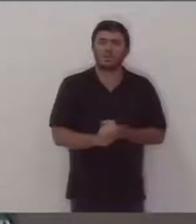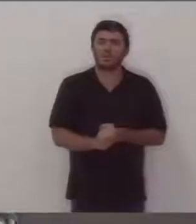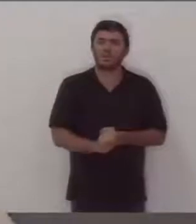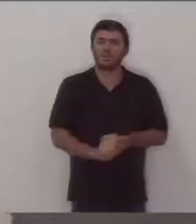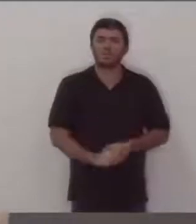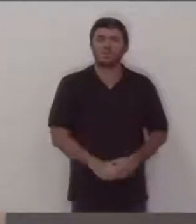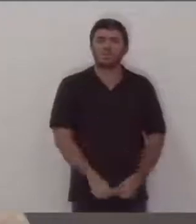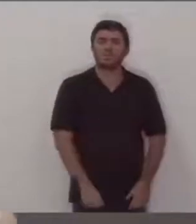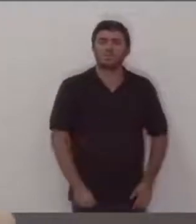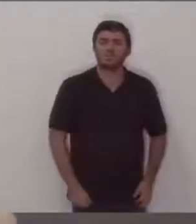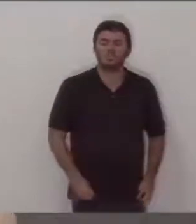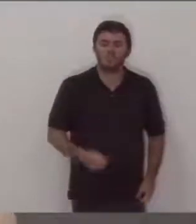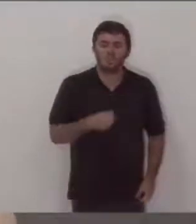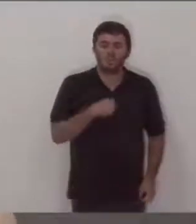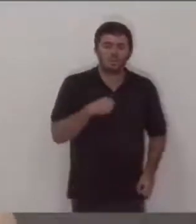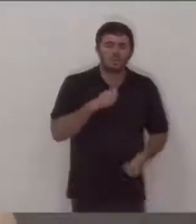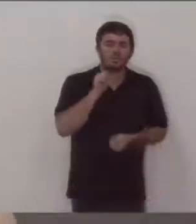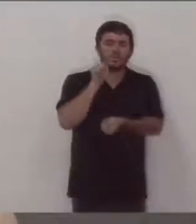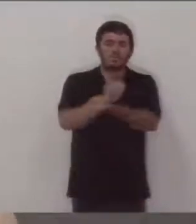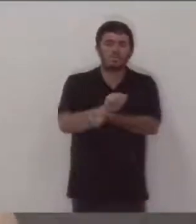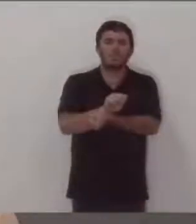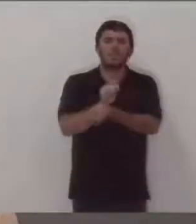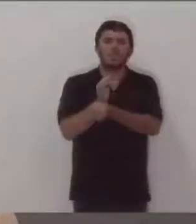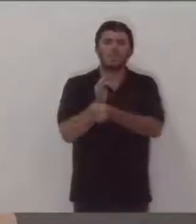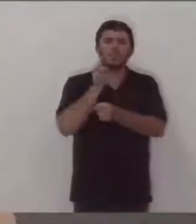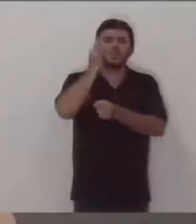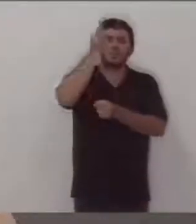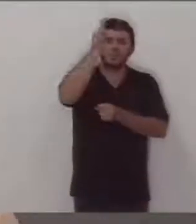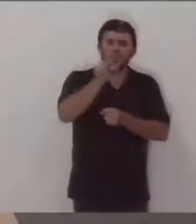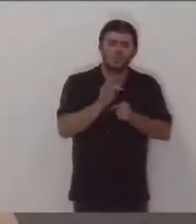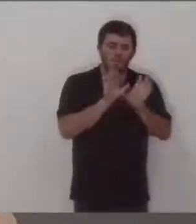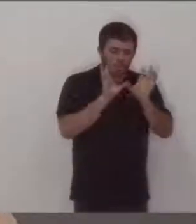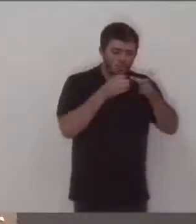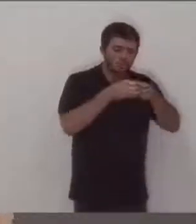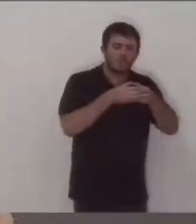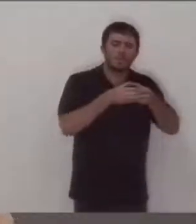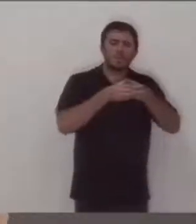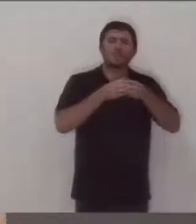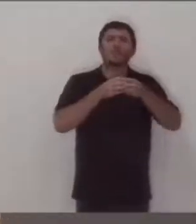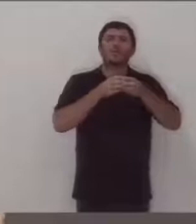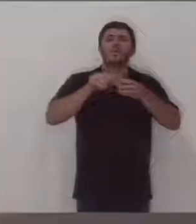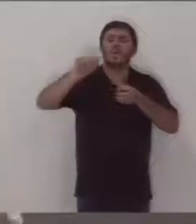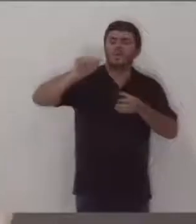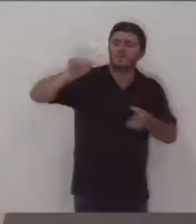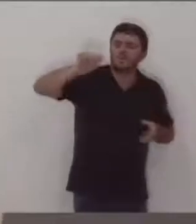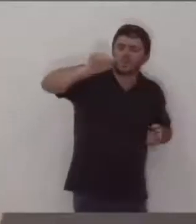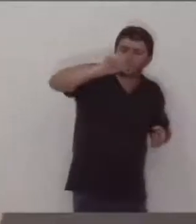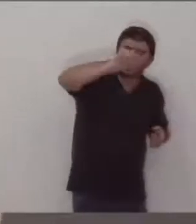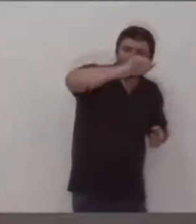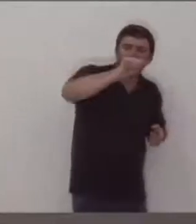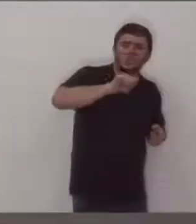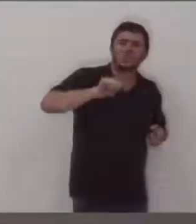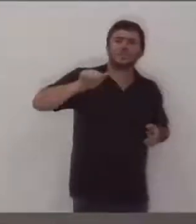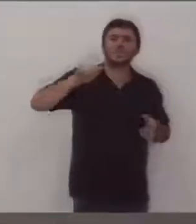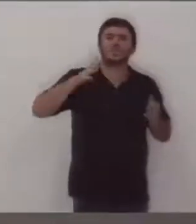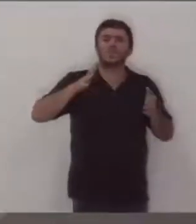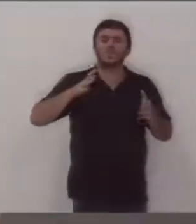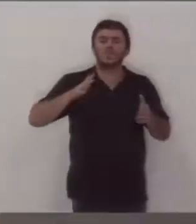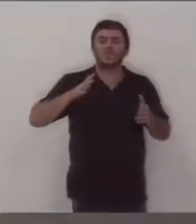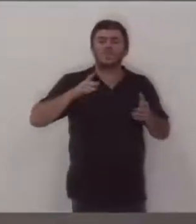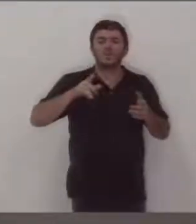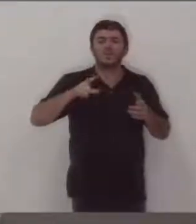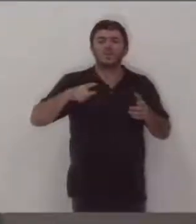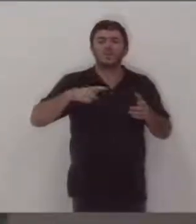Eu tenho a esperança de que os conselhos, as conferências, as associações, elas possam ser mais